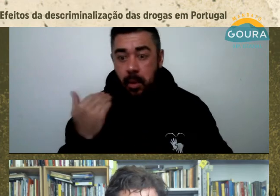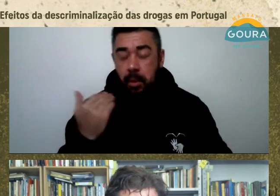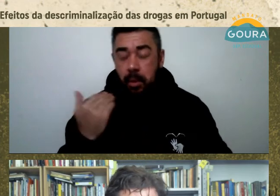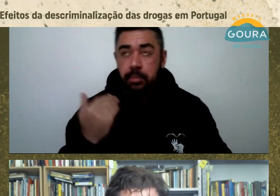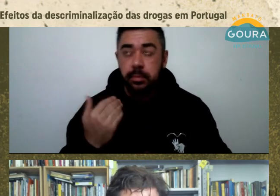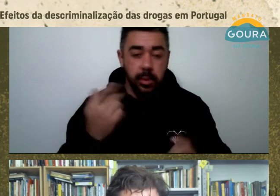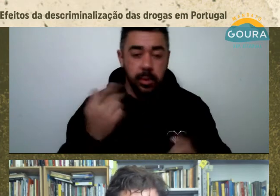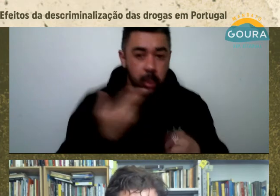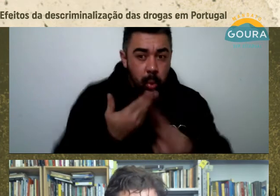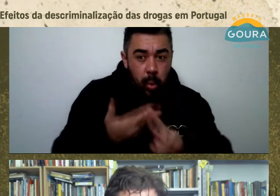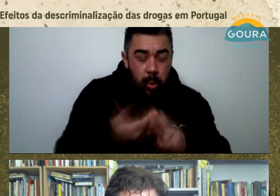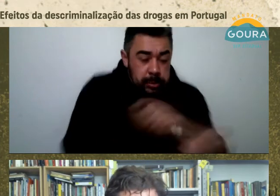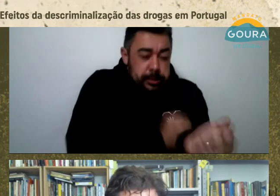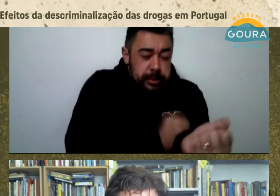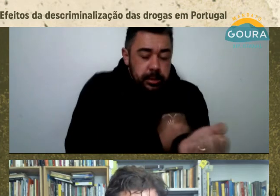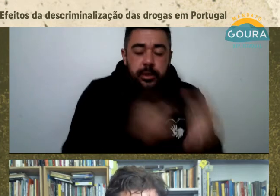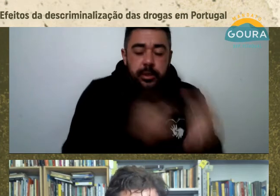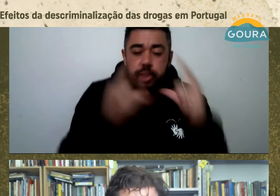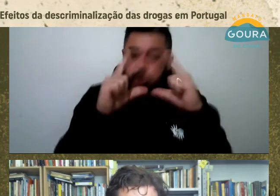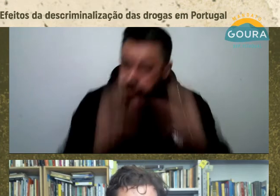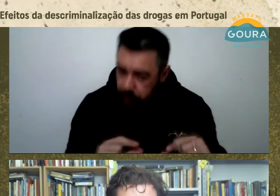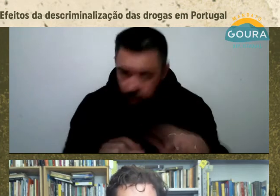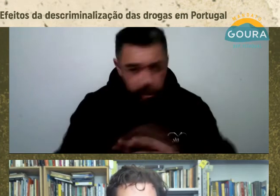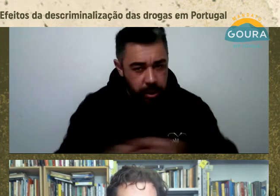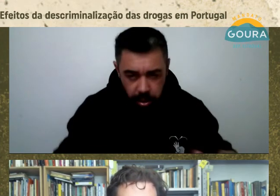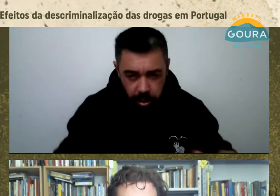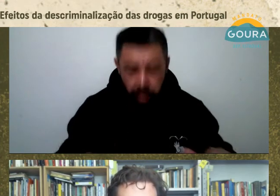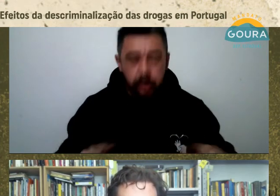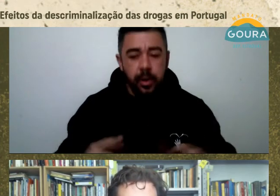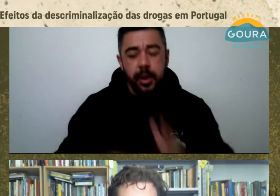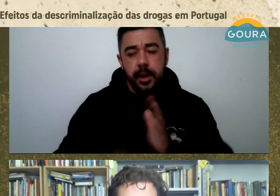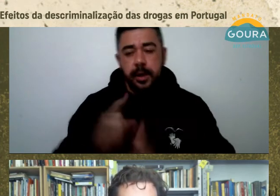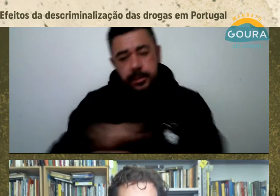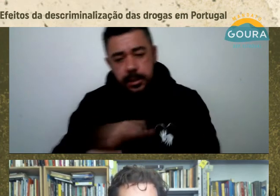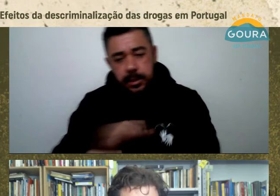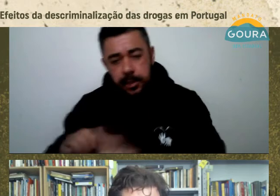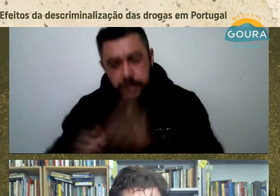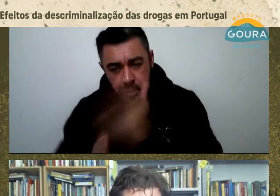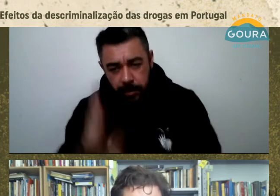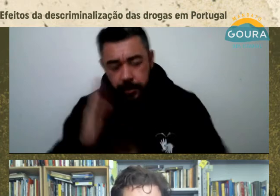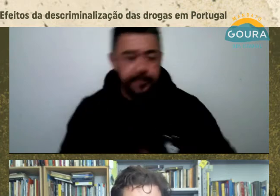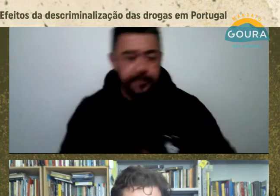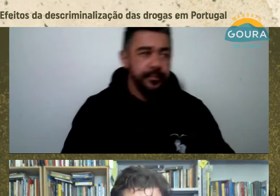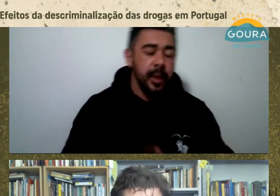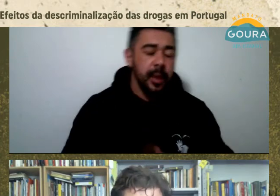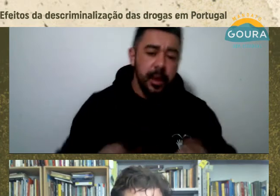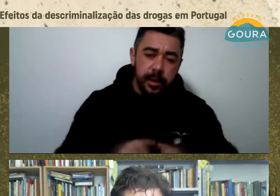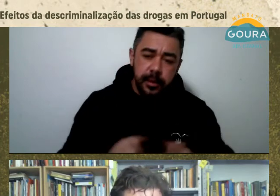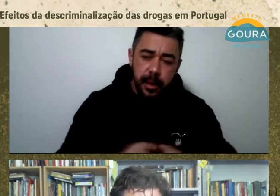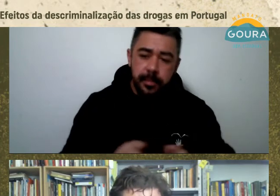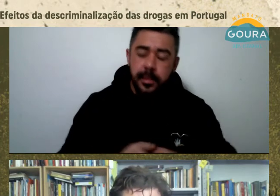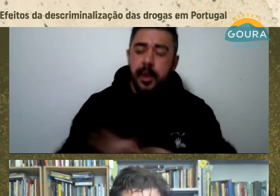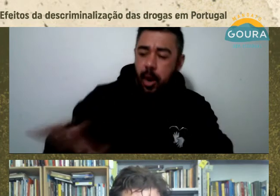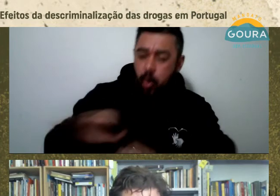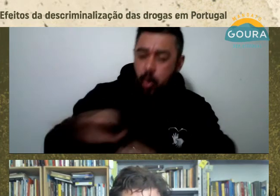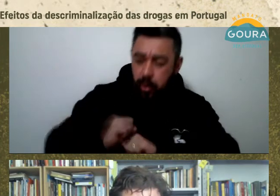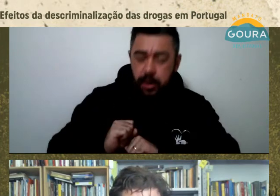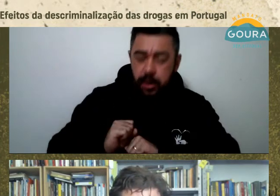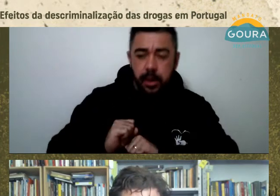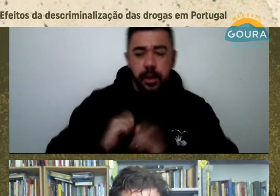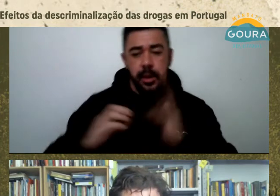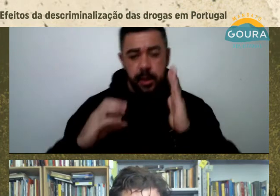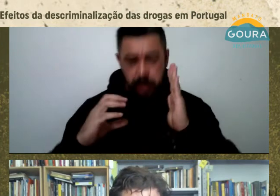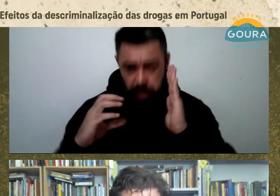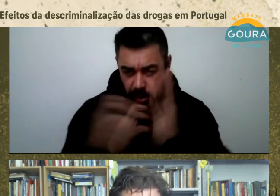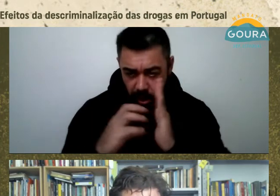antes da estratégia ser aprovada, às contaminações pelo vírus do VIH,